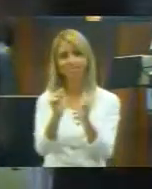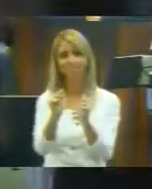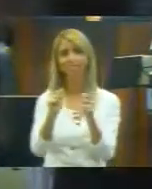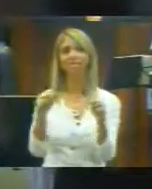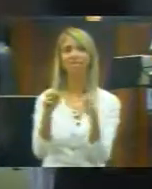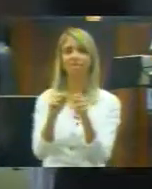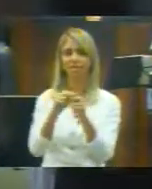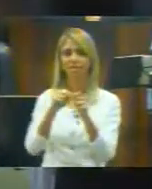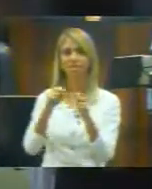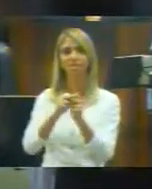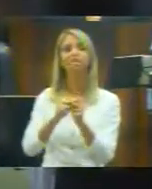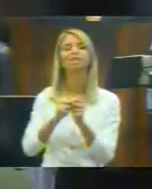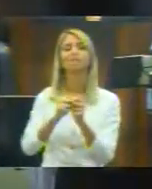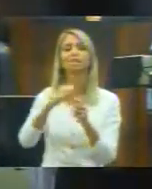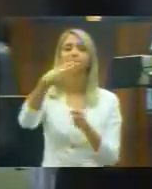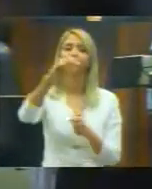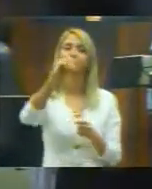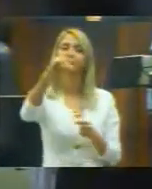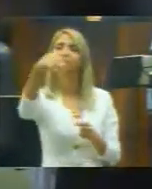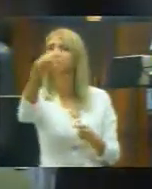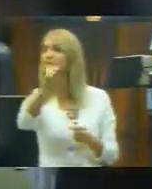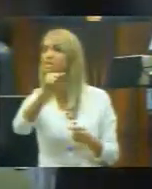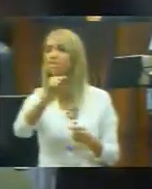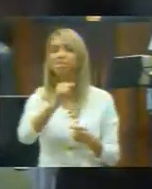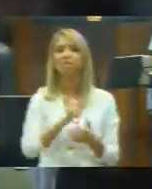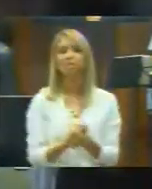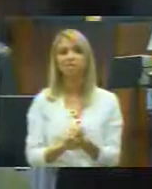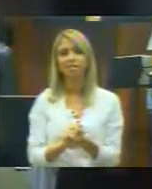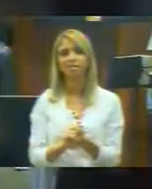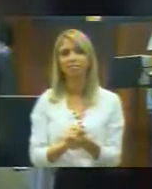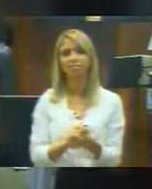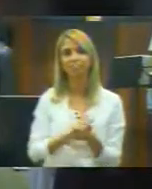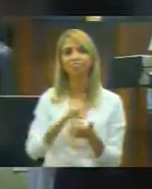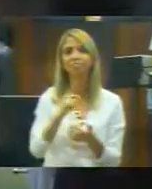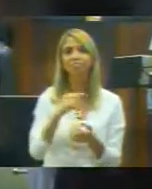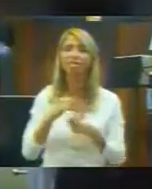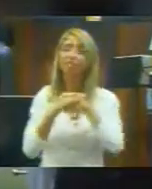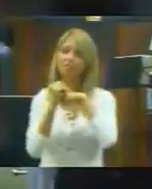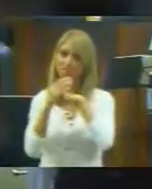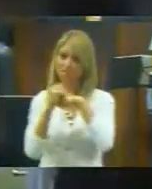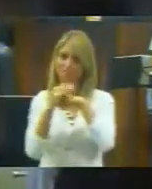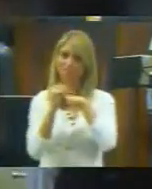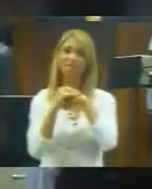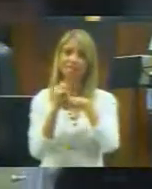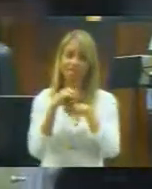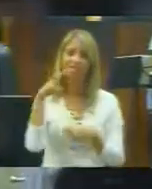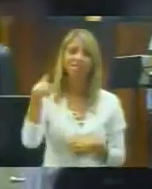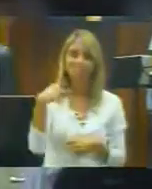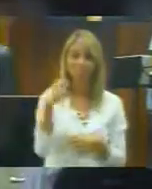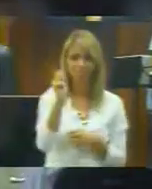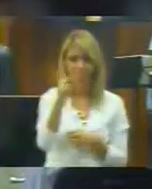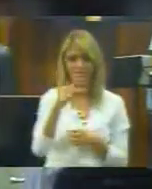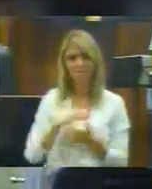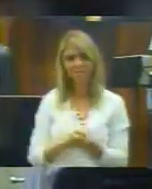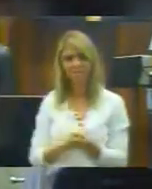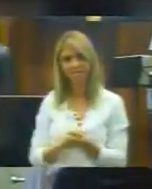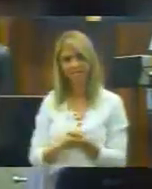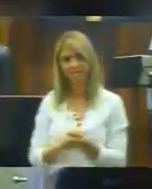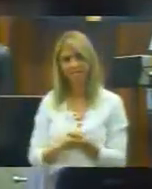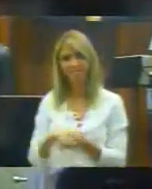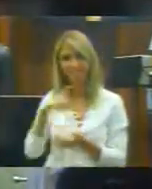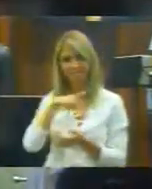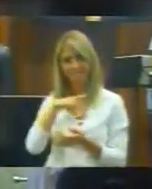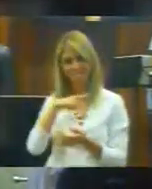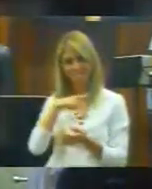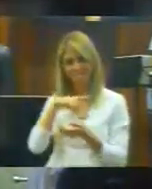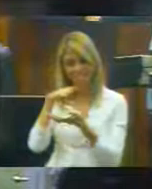o seu mandato de 30 dias com todo o carinho com todos os outros vereadores. Aqui deixo a cola